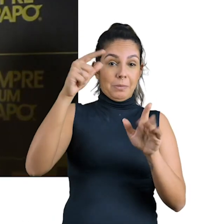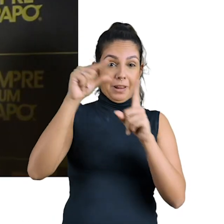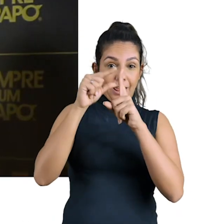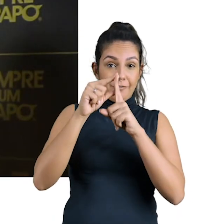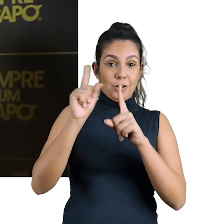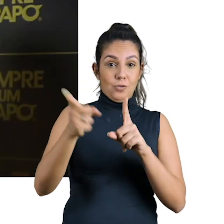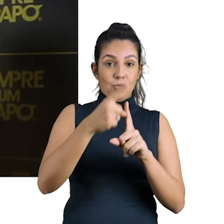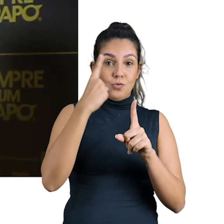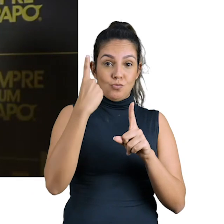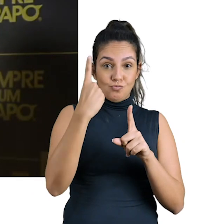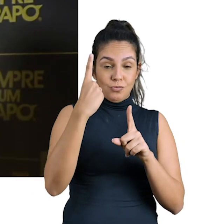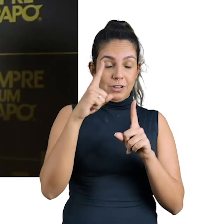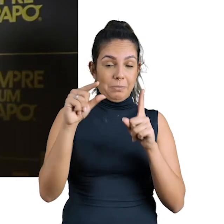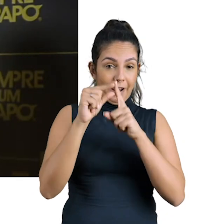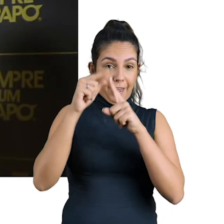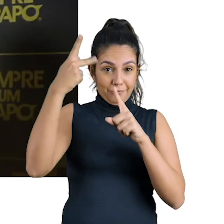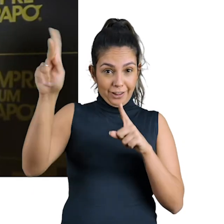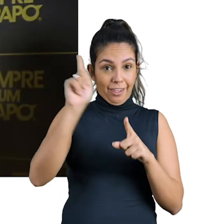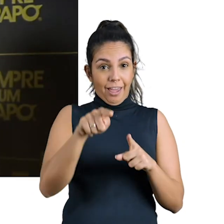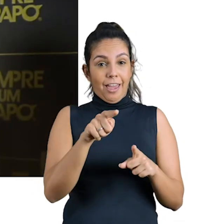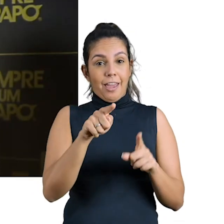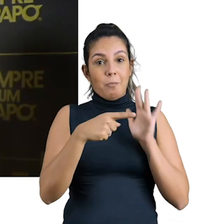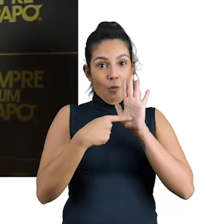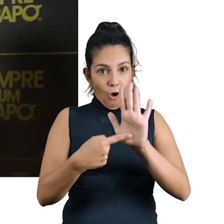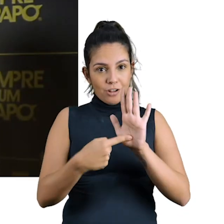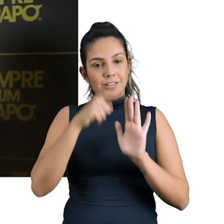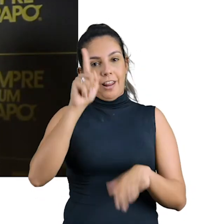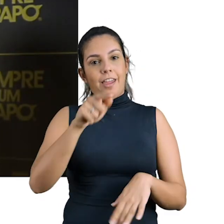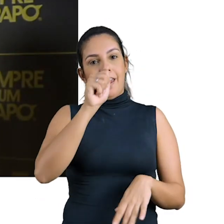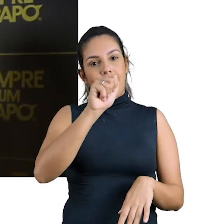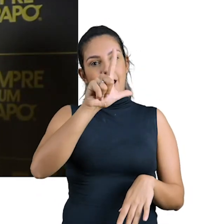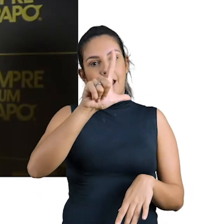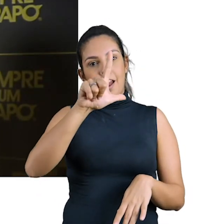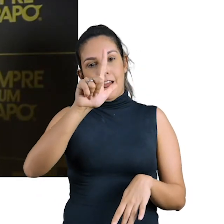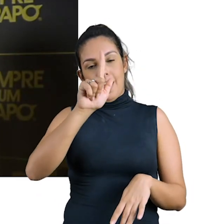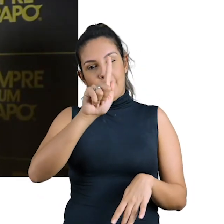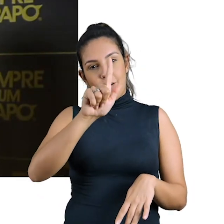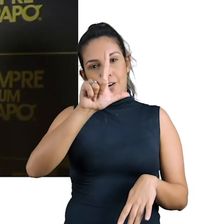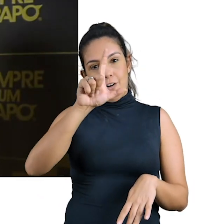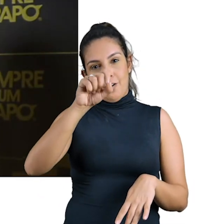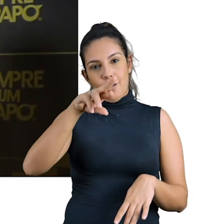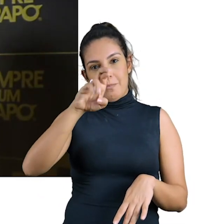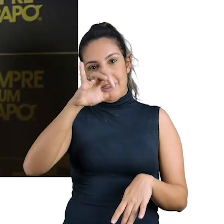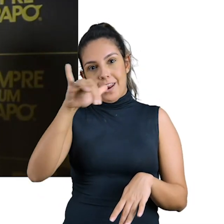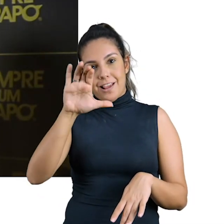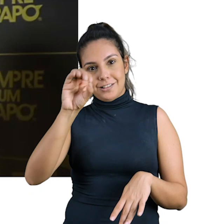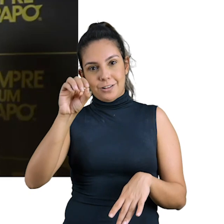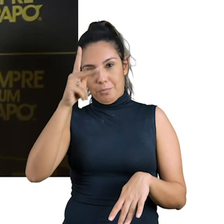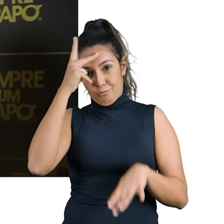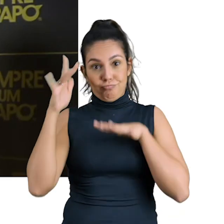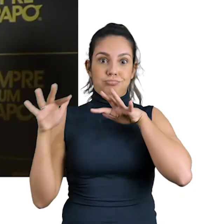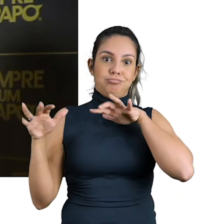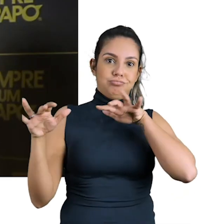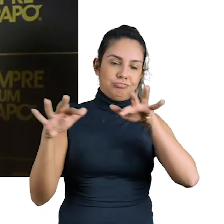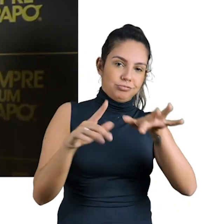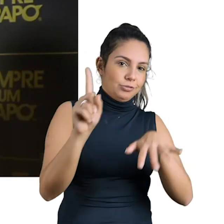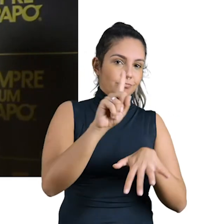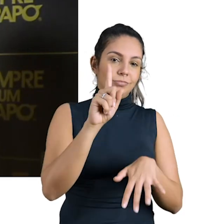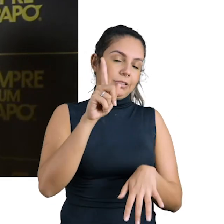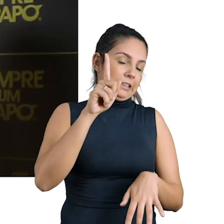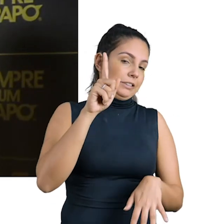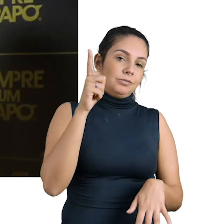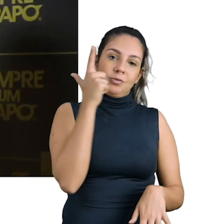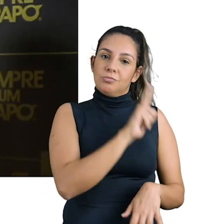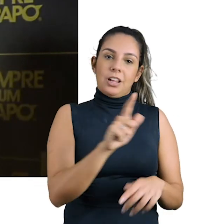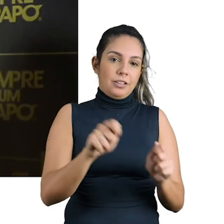Bienal de São Paulo é aglomeração. Não funciona uma Bienal sem aglomeração. Imagina, tem que